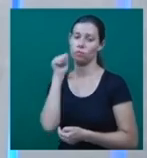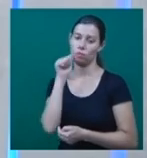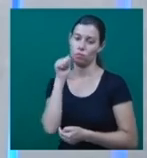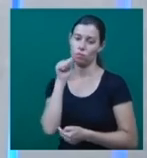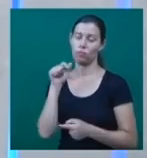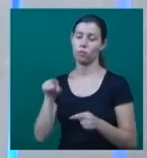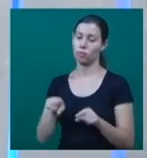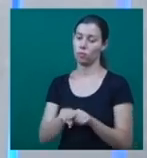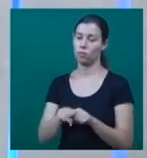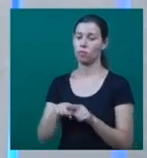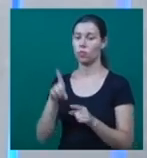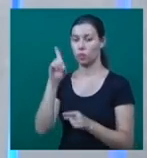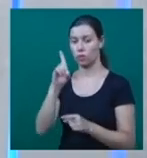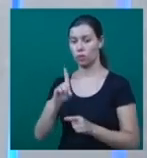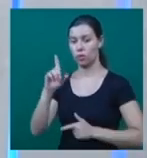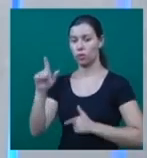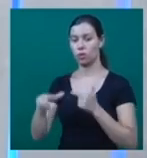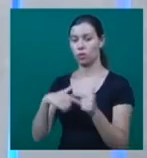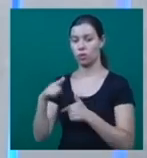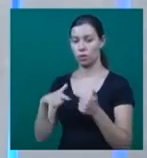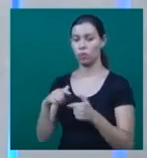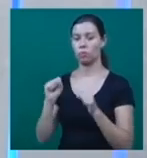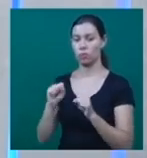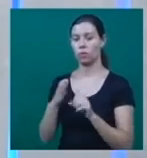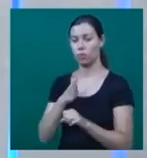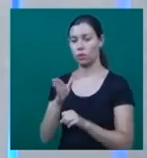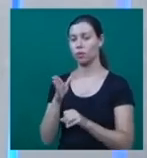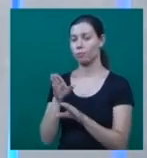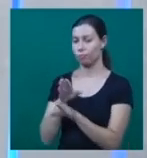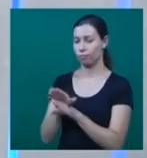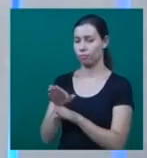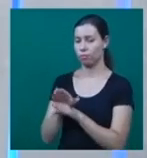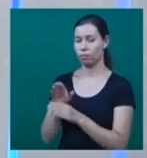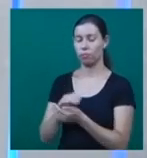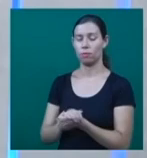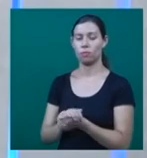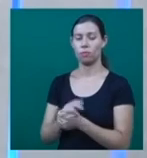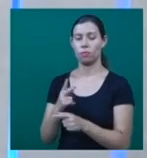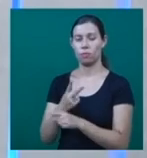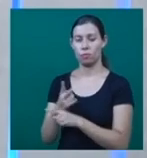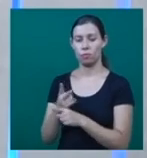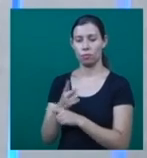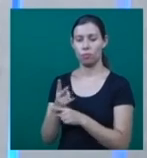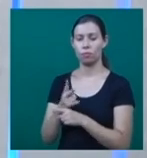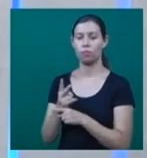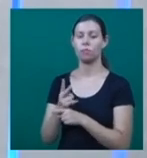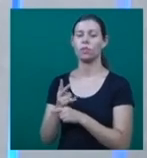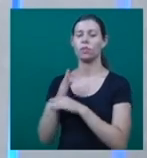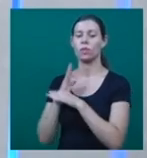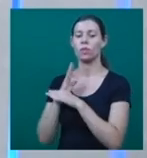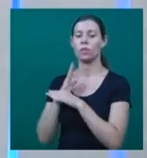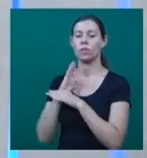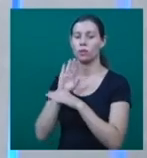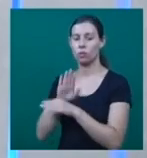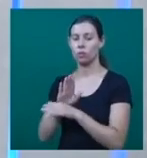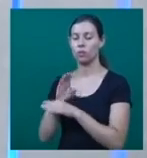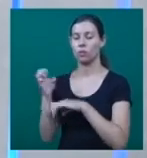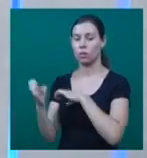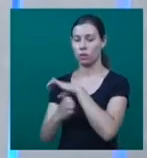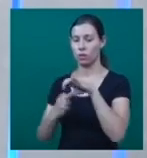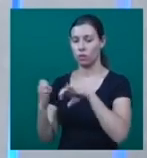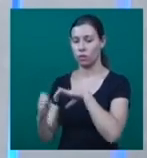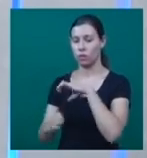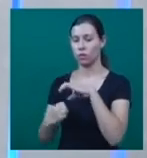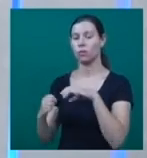então pode estar buscando orientações. E sempre buscar apoio ajuda na própria empresa, ou na